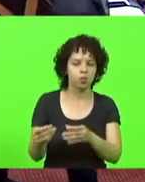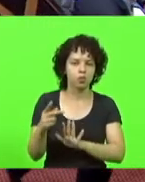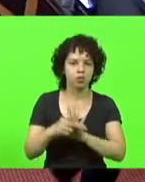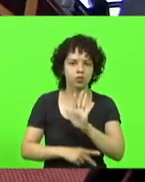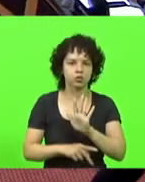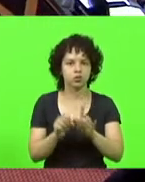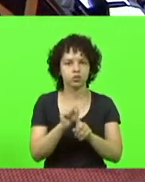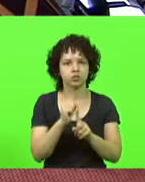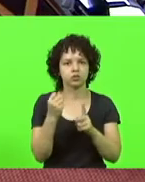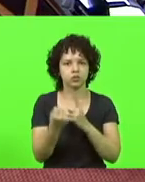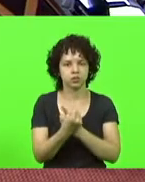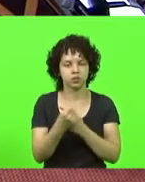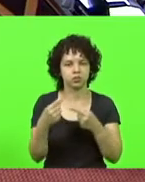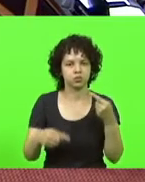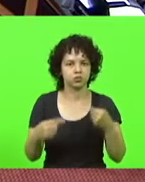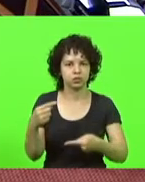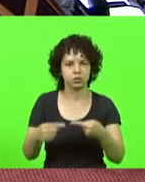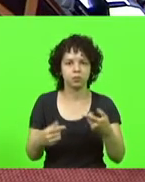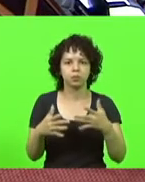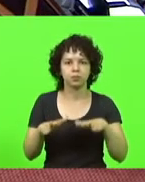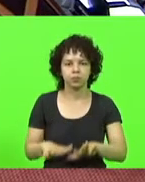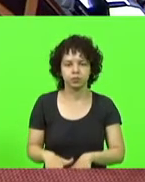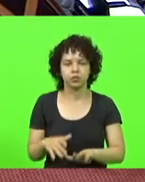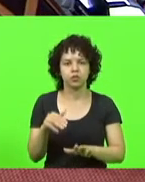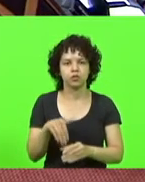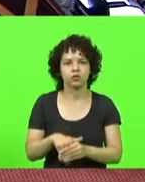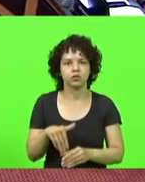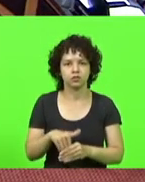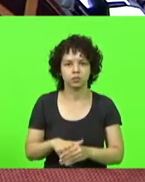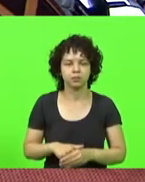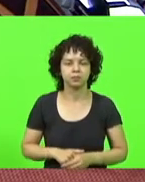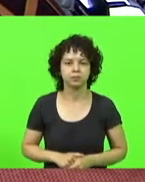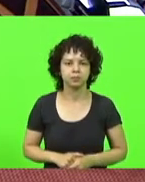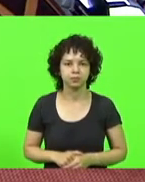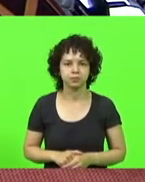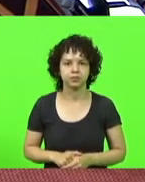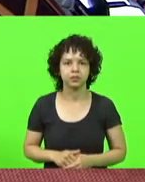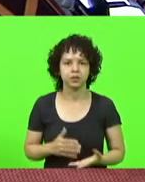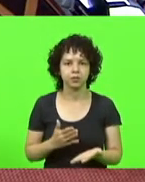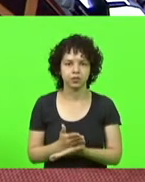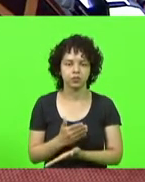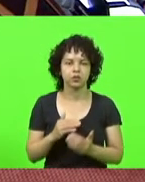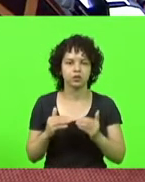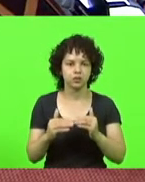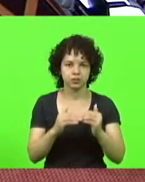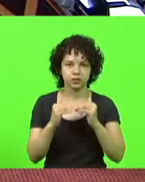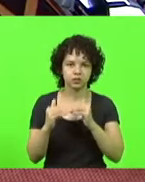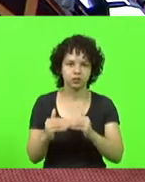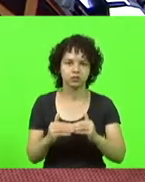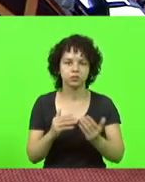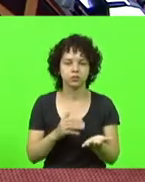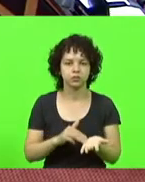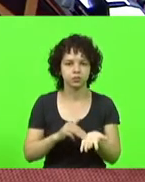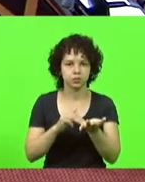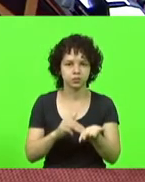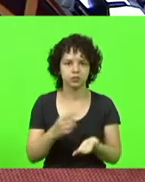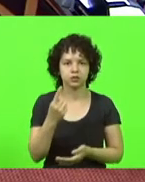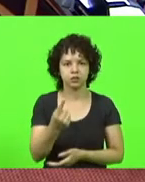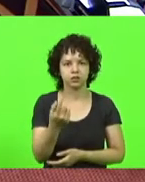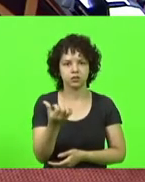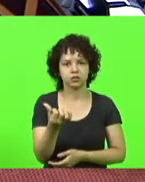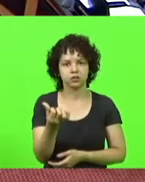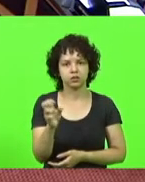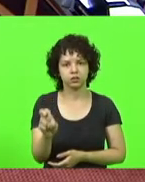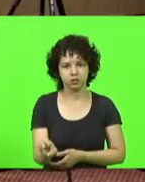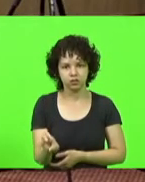discussão. Não havendo quem queira discutir, em votação. Deputados que aprovam, permaneçam como se encontram. Aprovado por unanimidade. Moção 1165, autor deputada